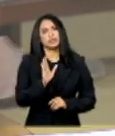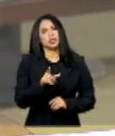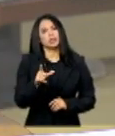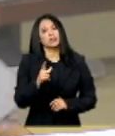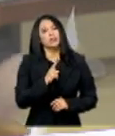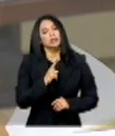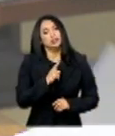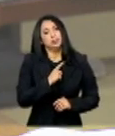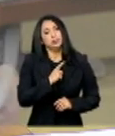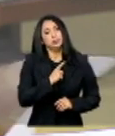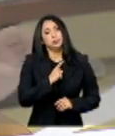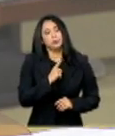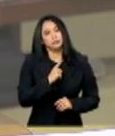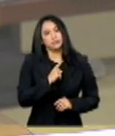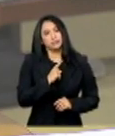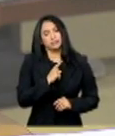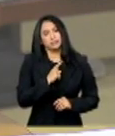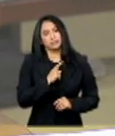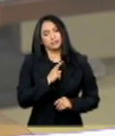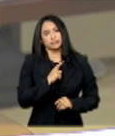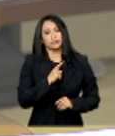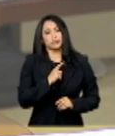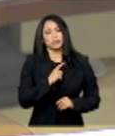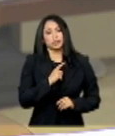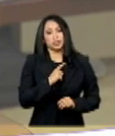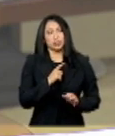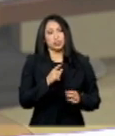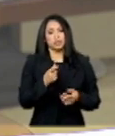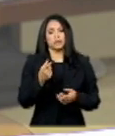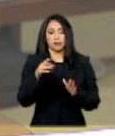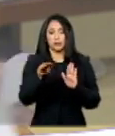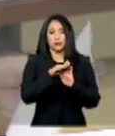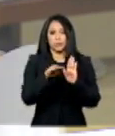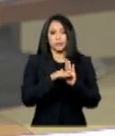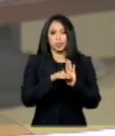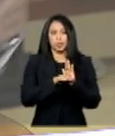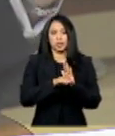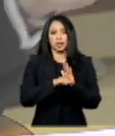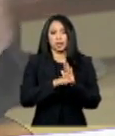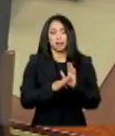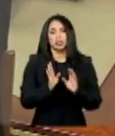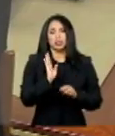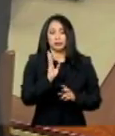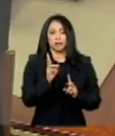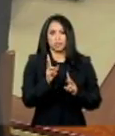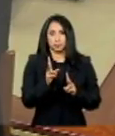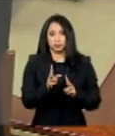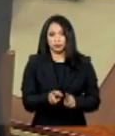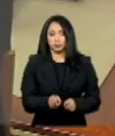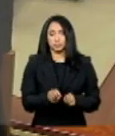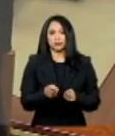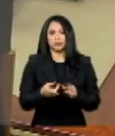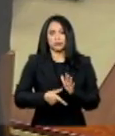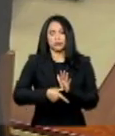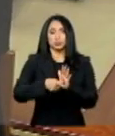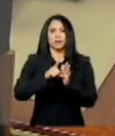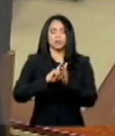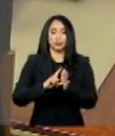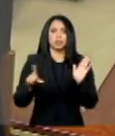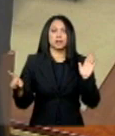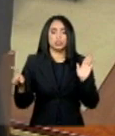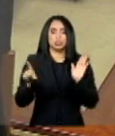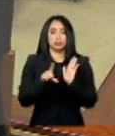enfrentar um dia ser cristão e saltando e que inclusive a legitimidade da causa da